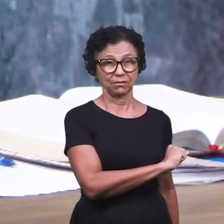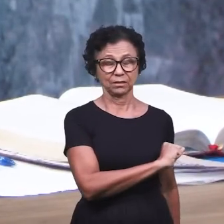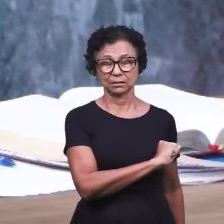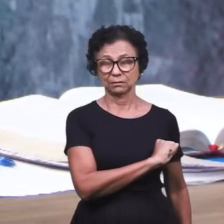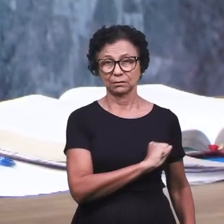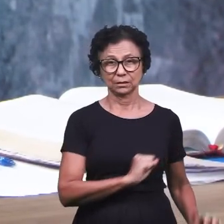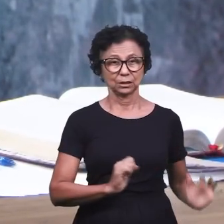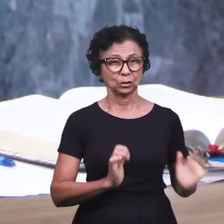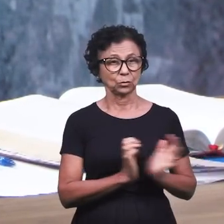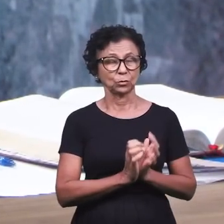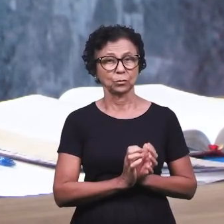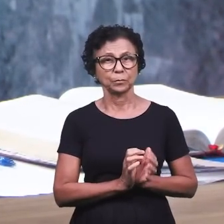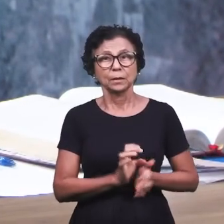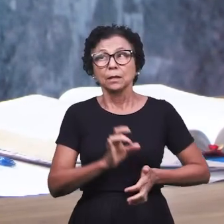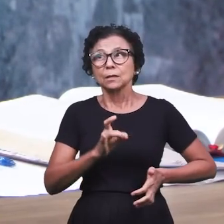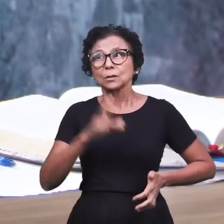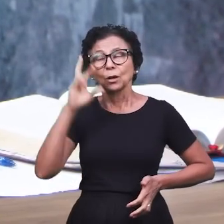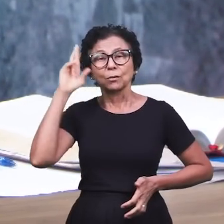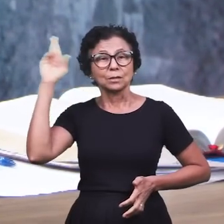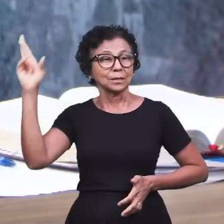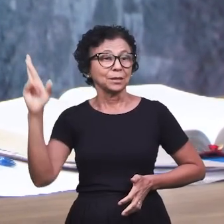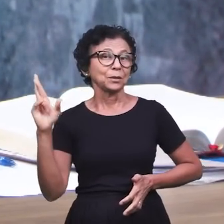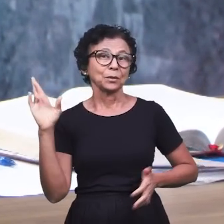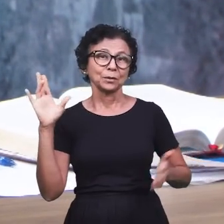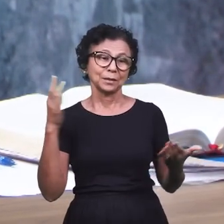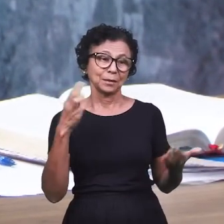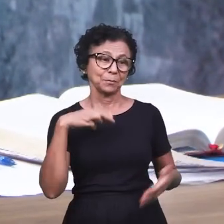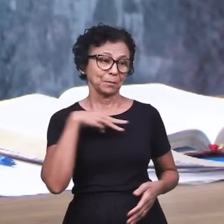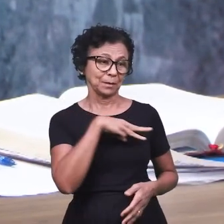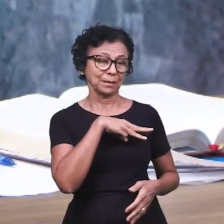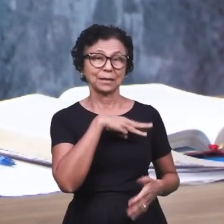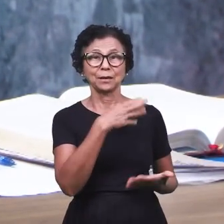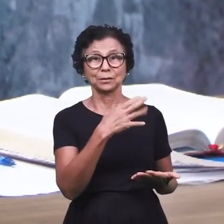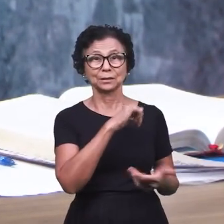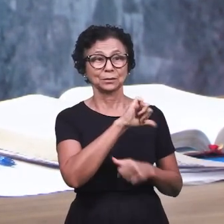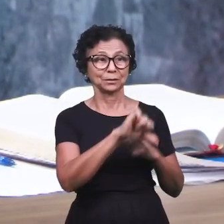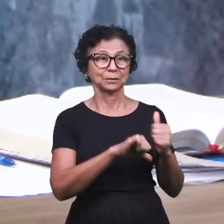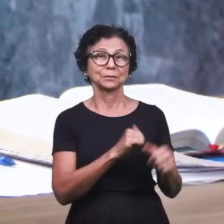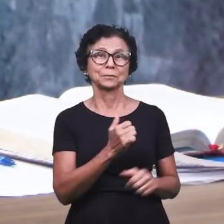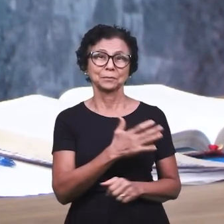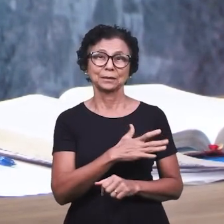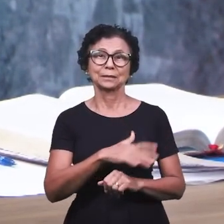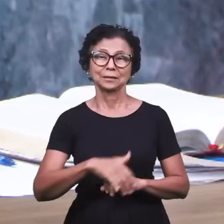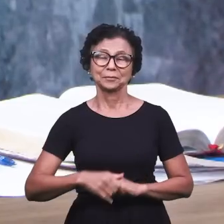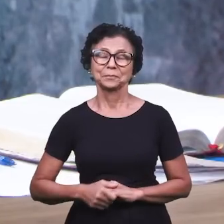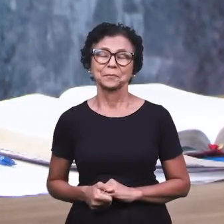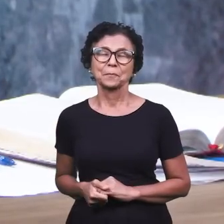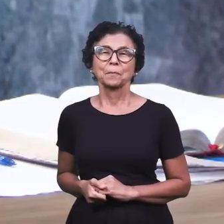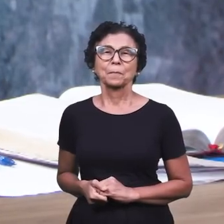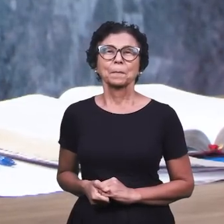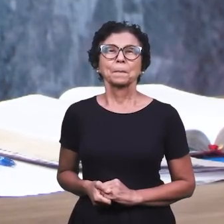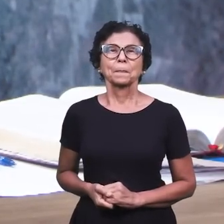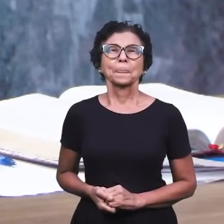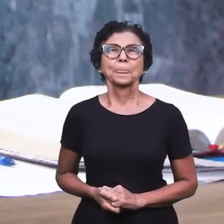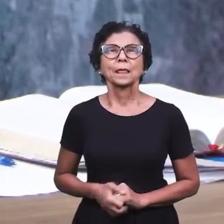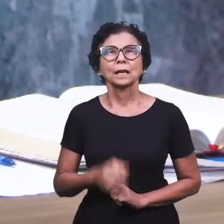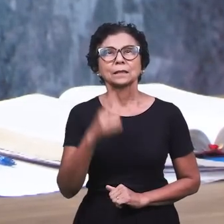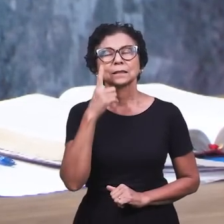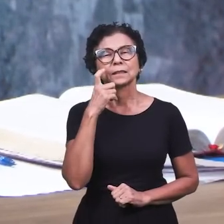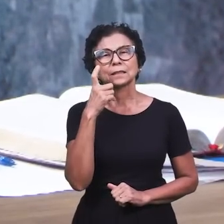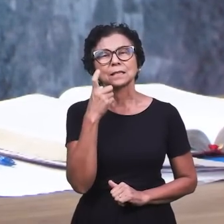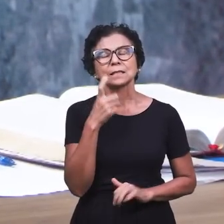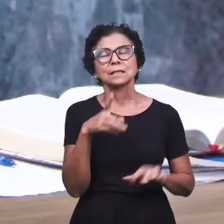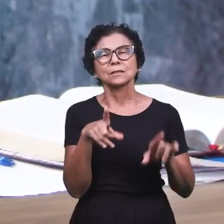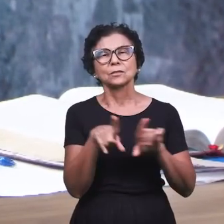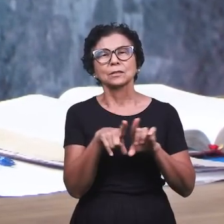para fazer uma obra como fez o coração de Mateus, né? Interessante, no colégio apostólico tinha, pastor Antônio Carlos, pastor Luiz Eugênio, um outro